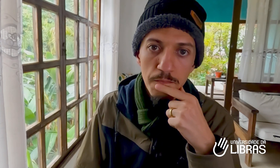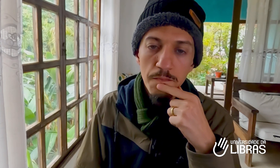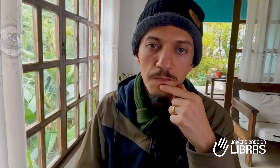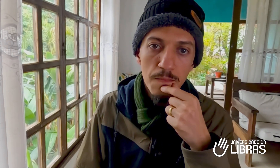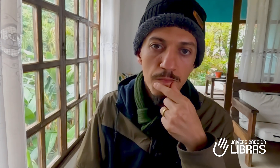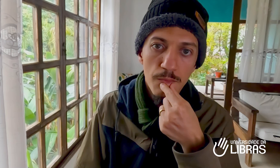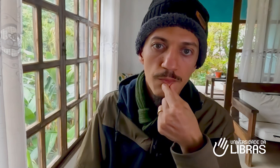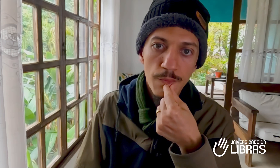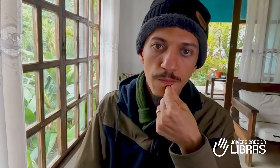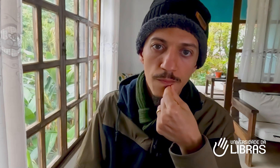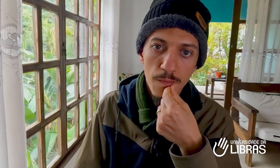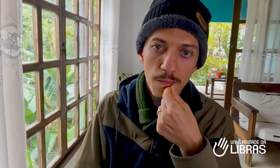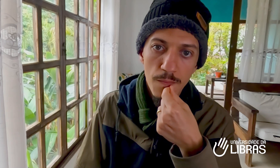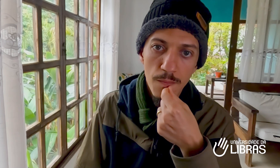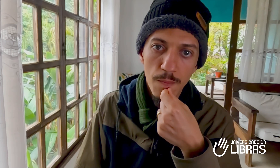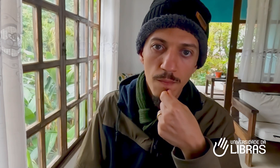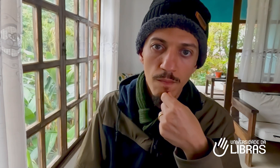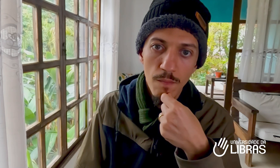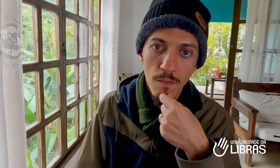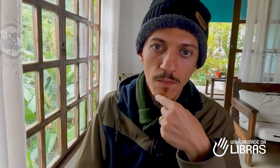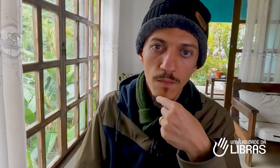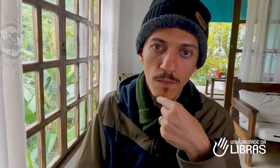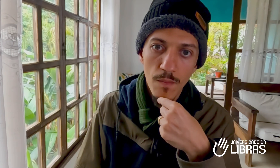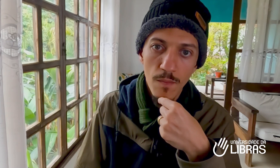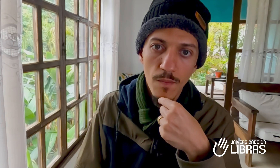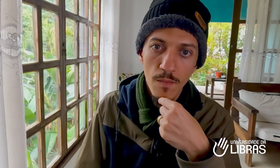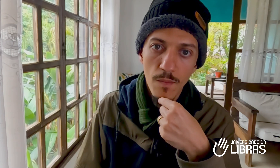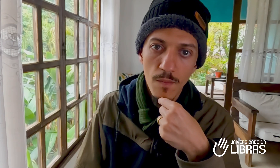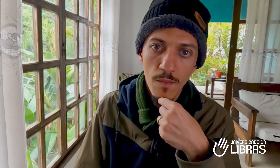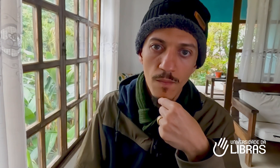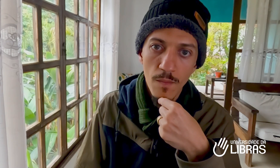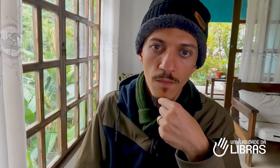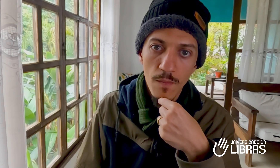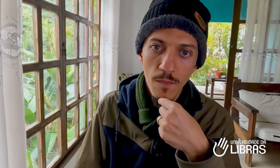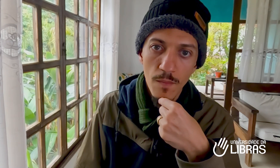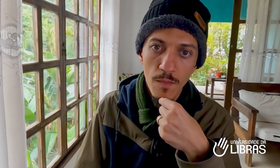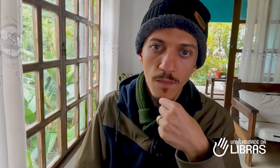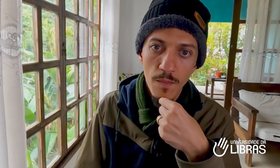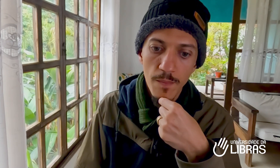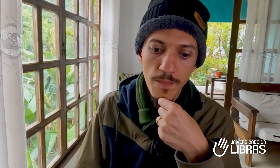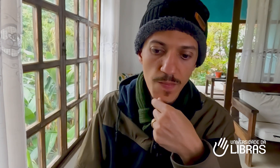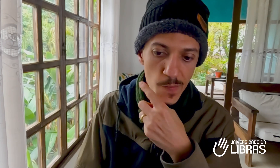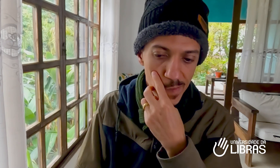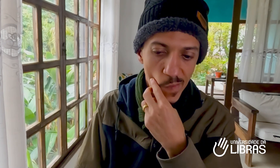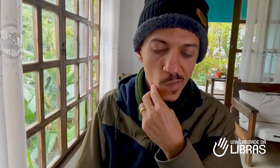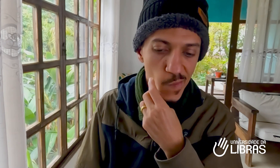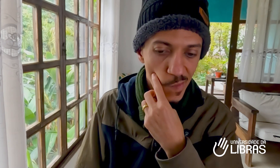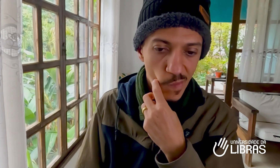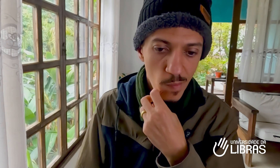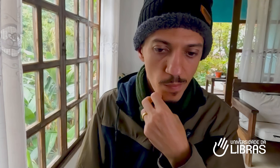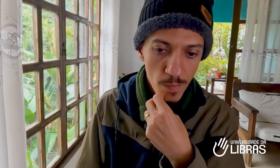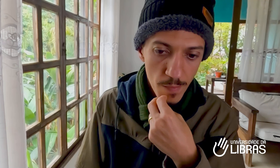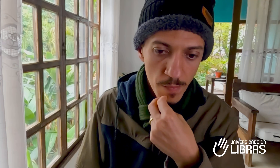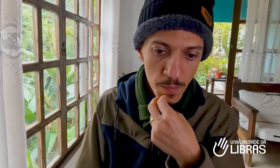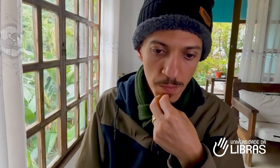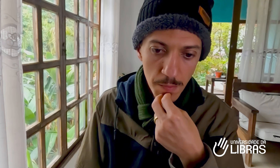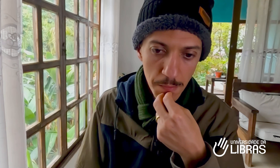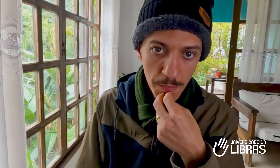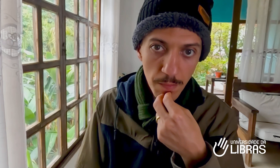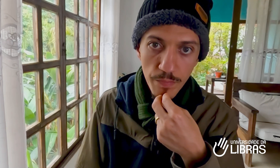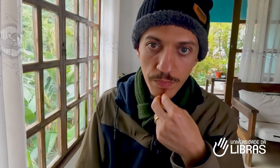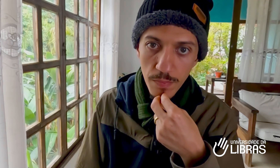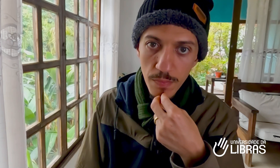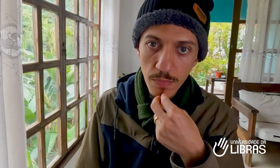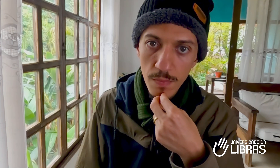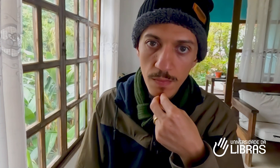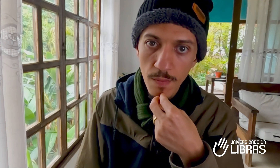método tradicional. Como a nova abordagem do método Fluente em Libras é capaz de ajudar as pessoas